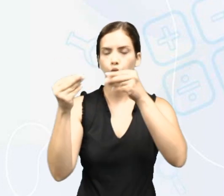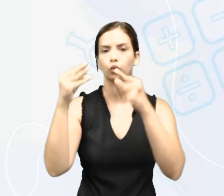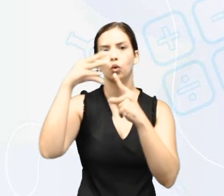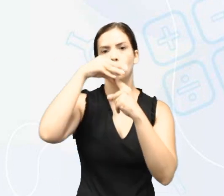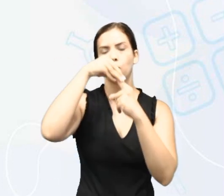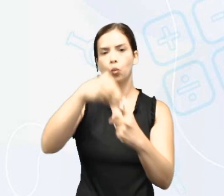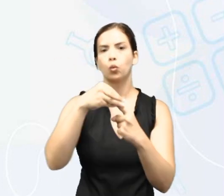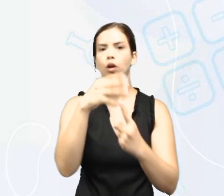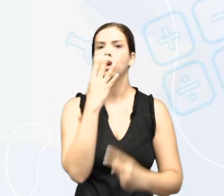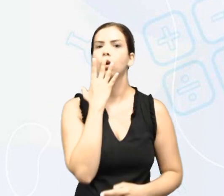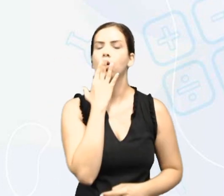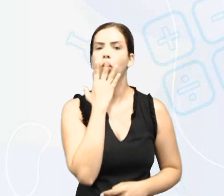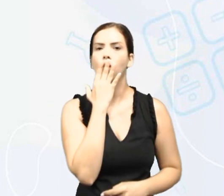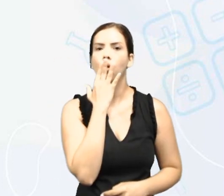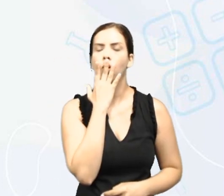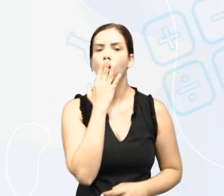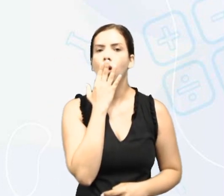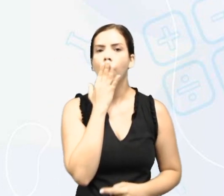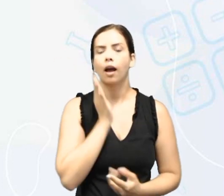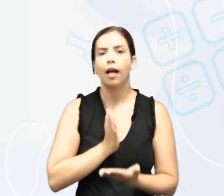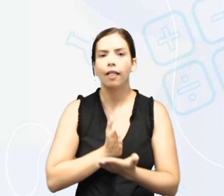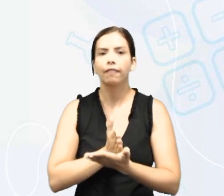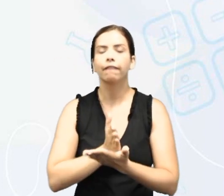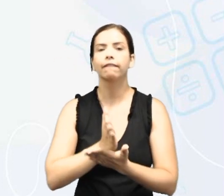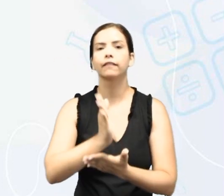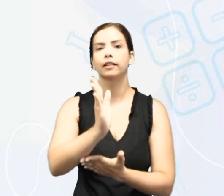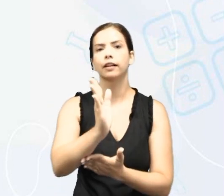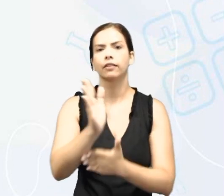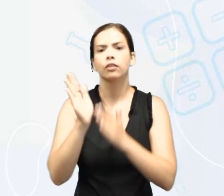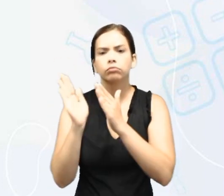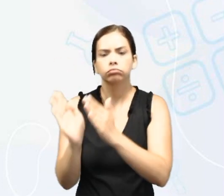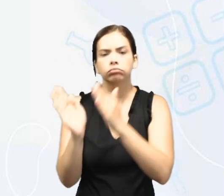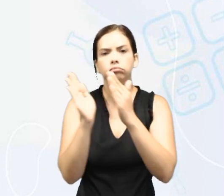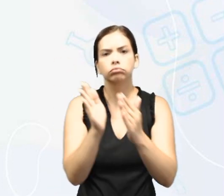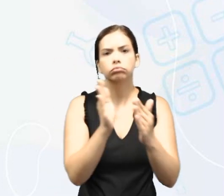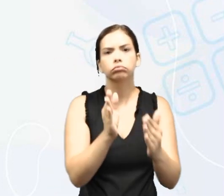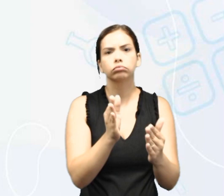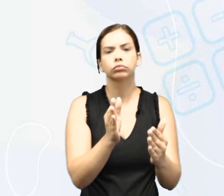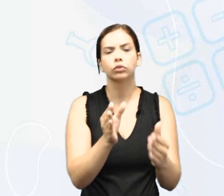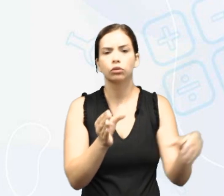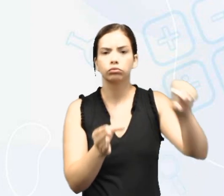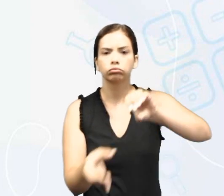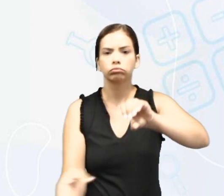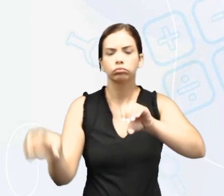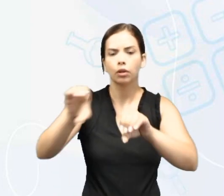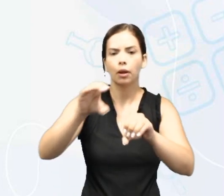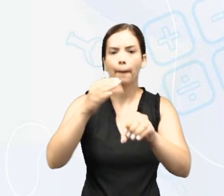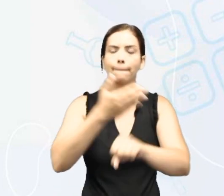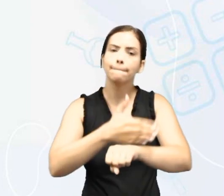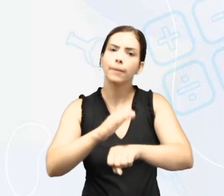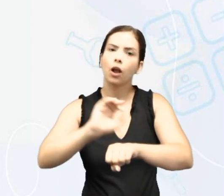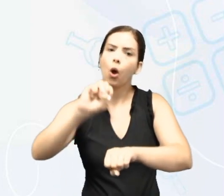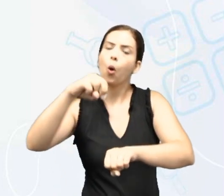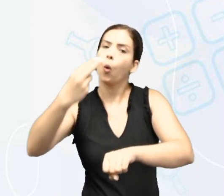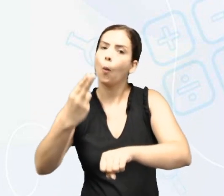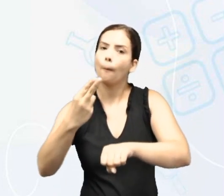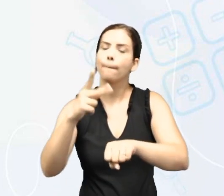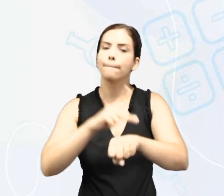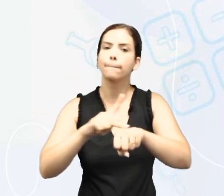a harmonia obtida através de uma adição gradativa de branco ou preto em uma